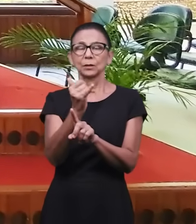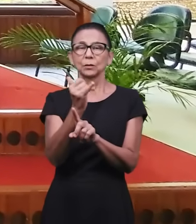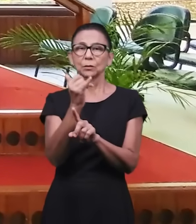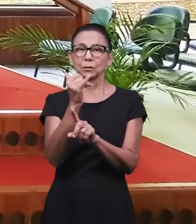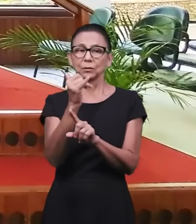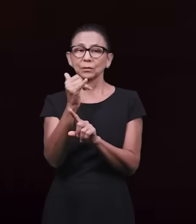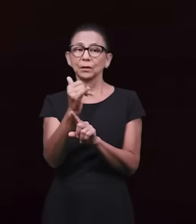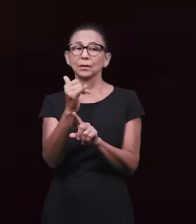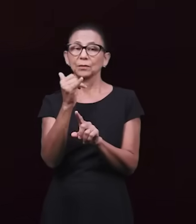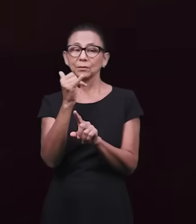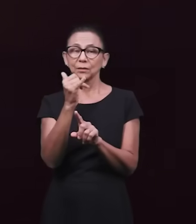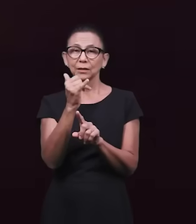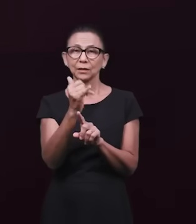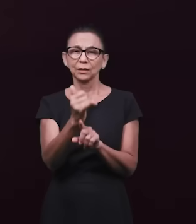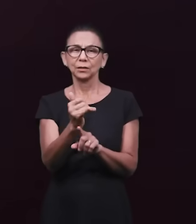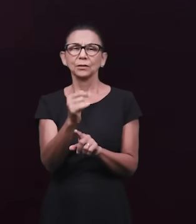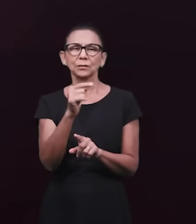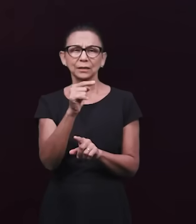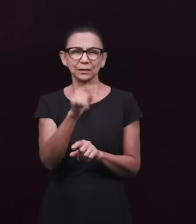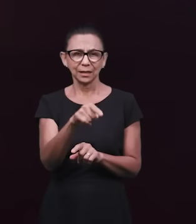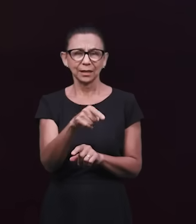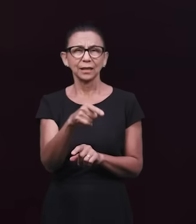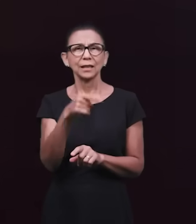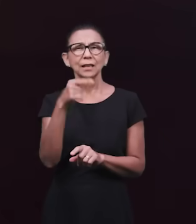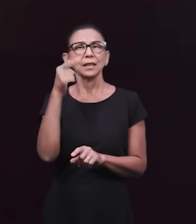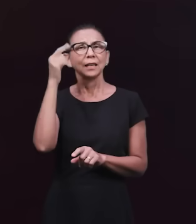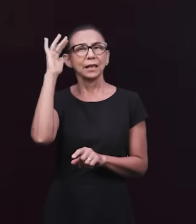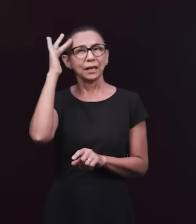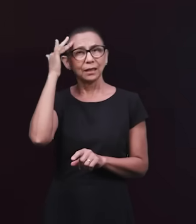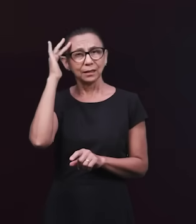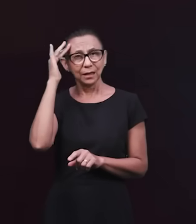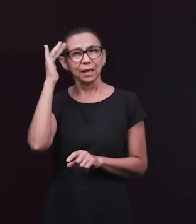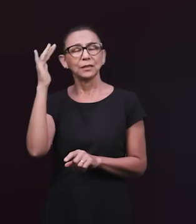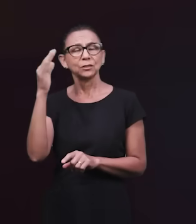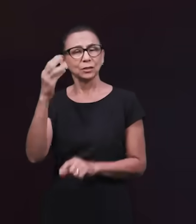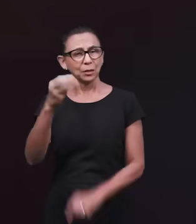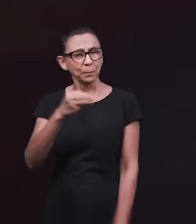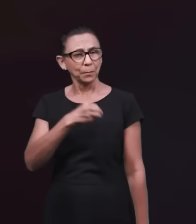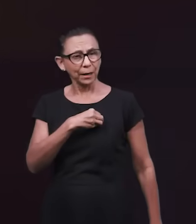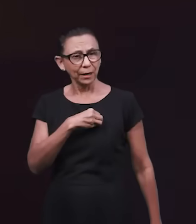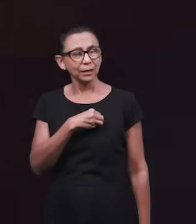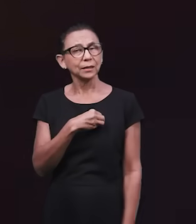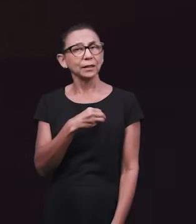pecador, mas o fogo santo